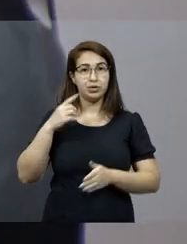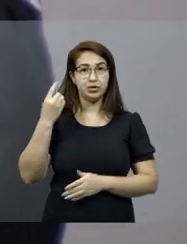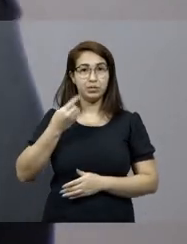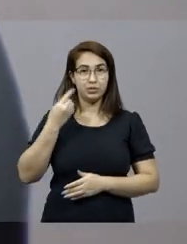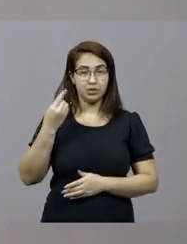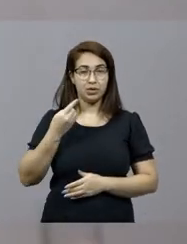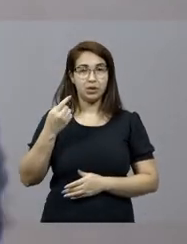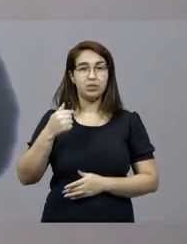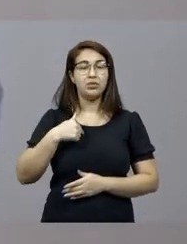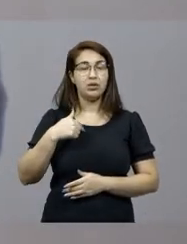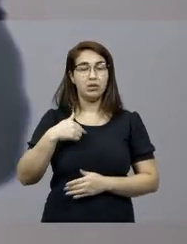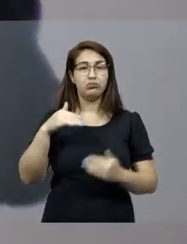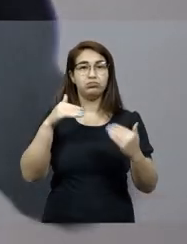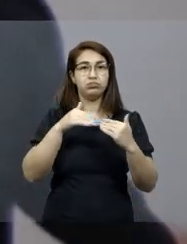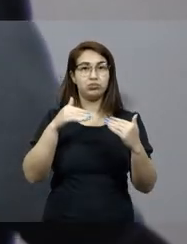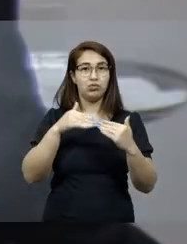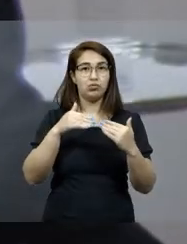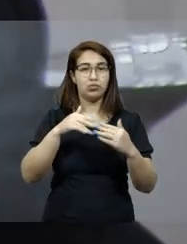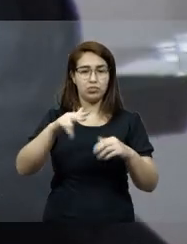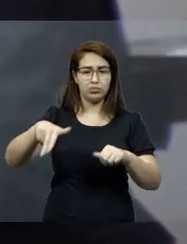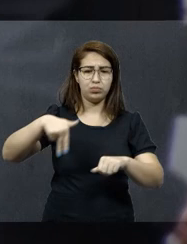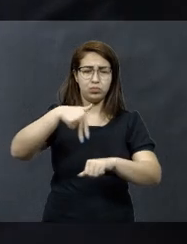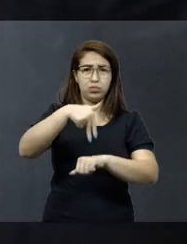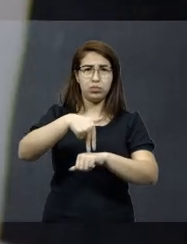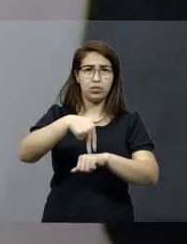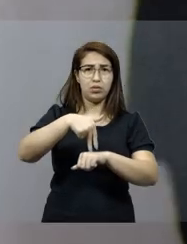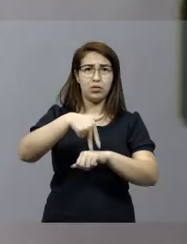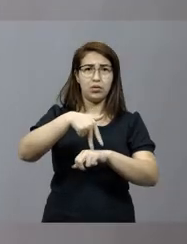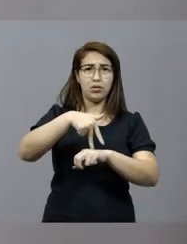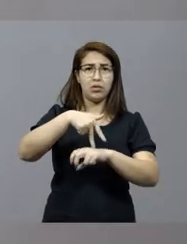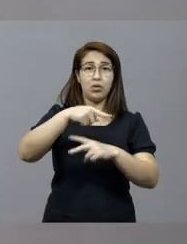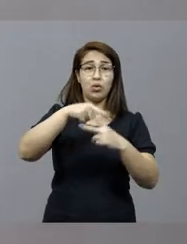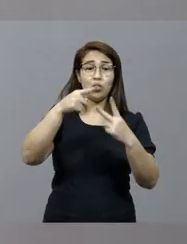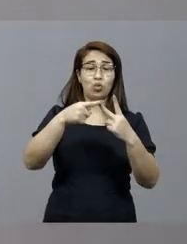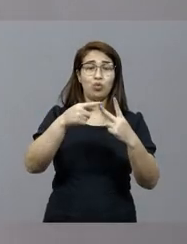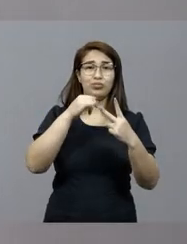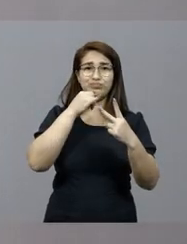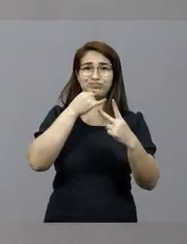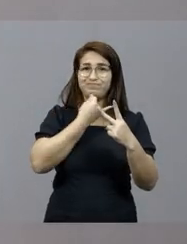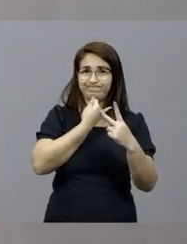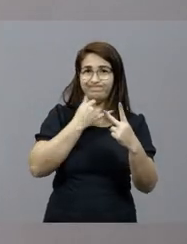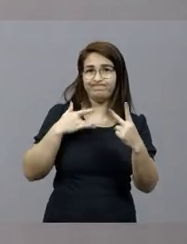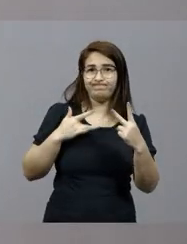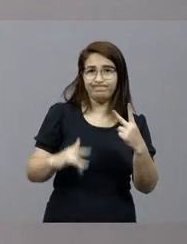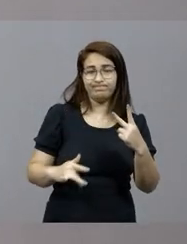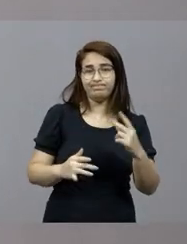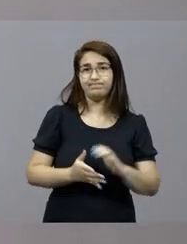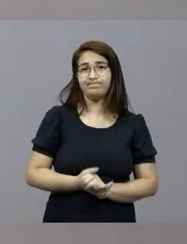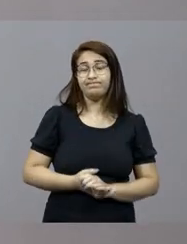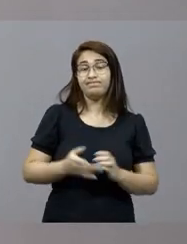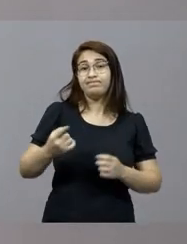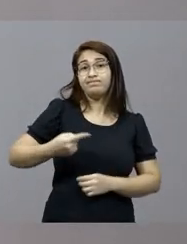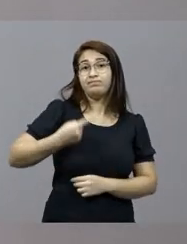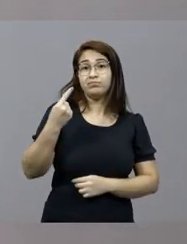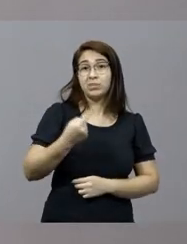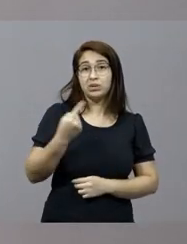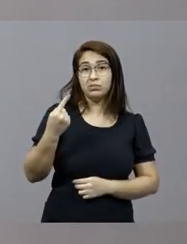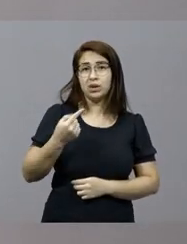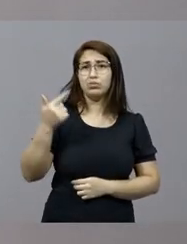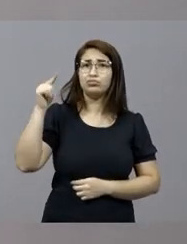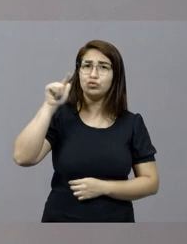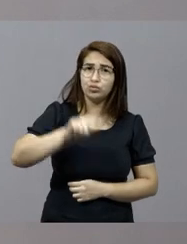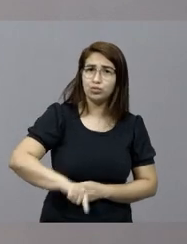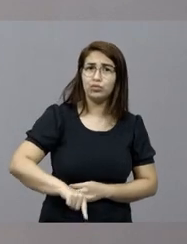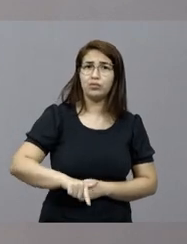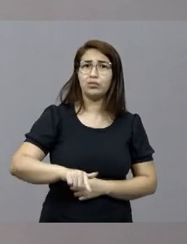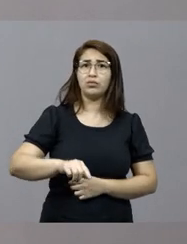manifestar. Porém, hoje eu ocupo esta tribuna duplamente entristecido. Primeiramente, por ver mais um militar